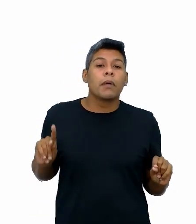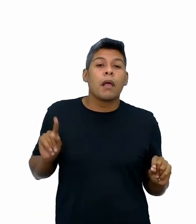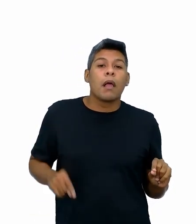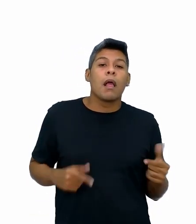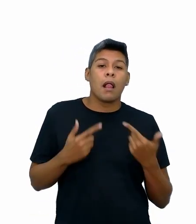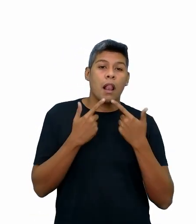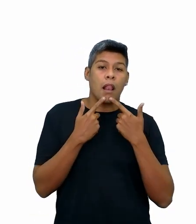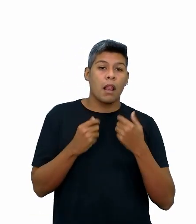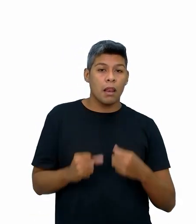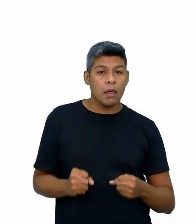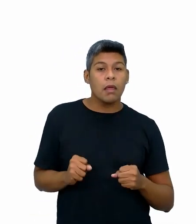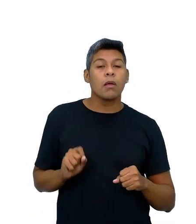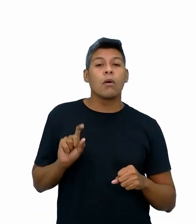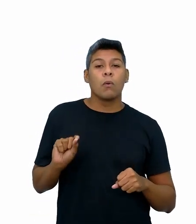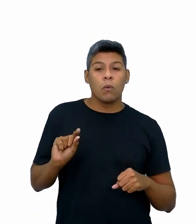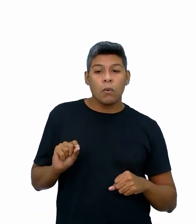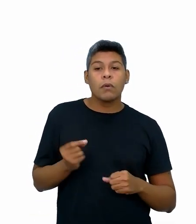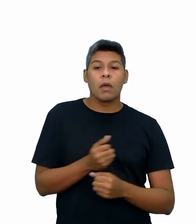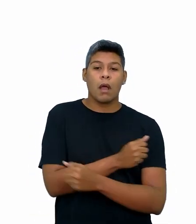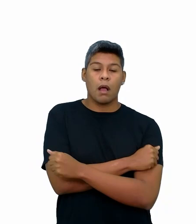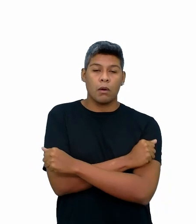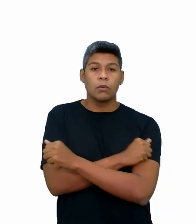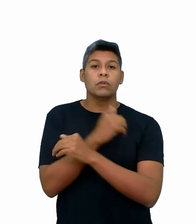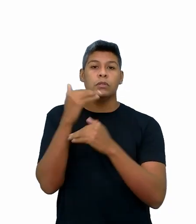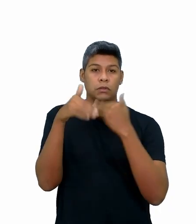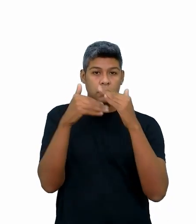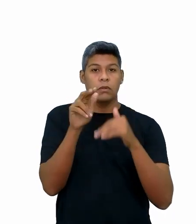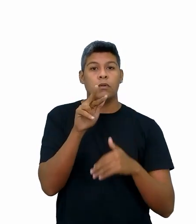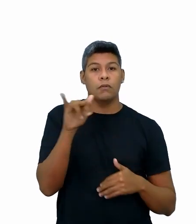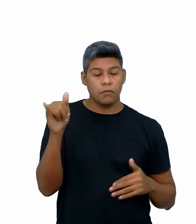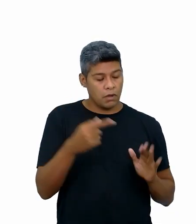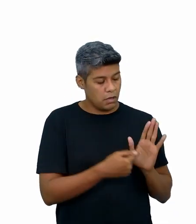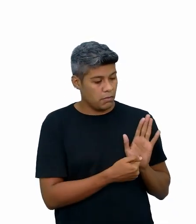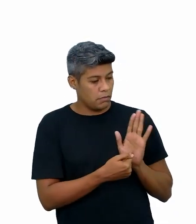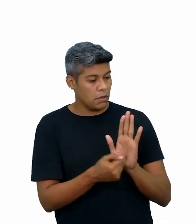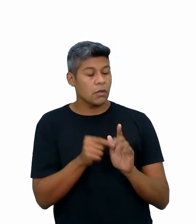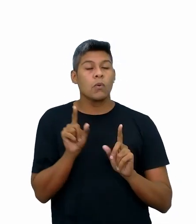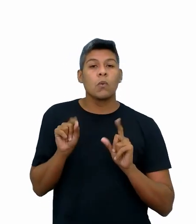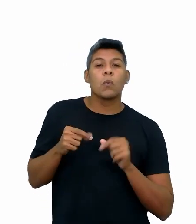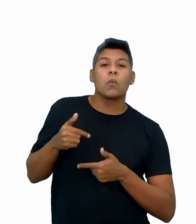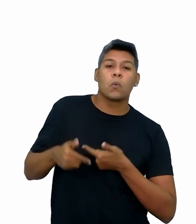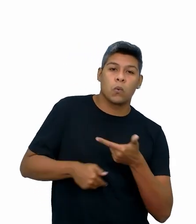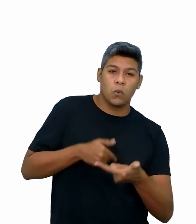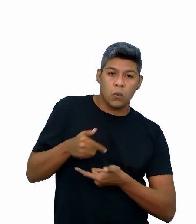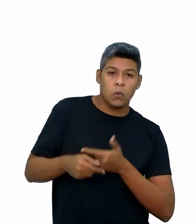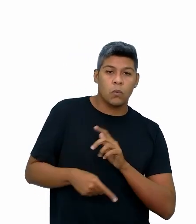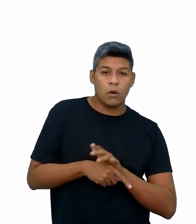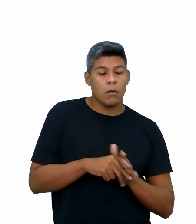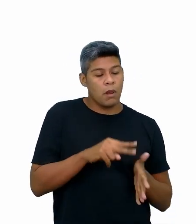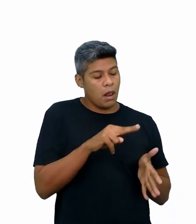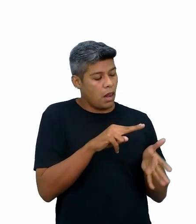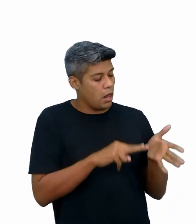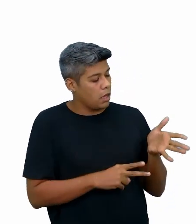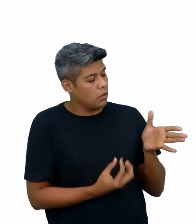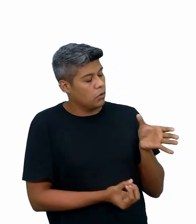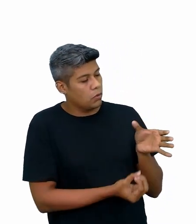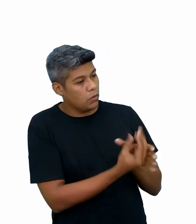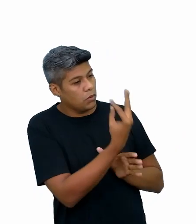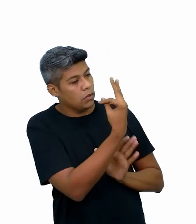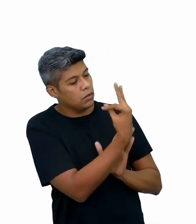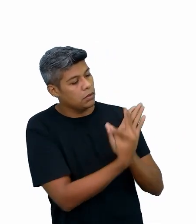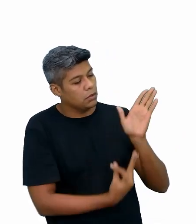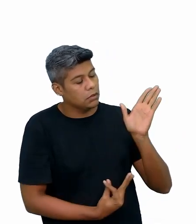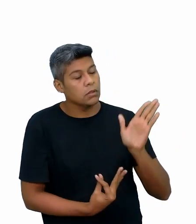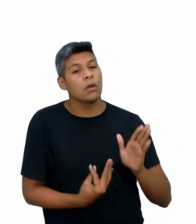língua onde o estudante ele vai desenvolvendo, ele vai passando aí por esse trabalho da leitura, da produção de texto, trabalho